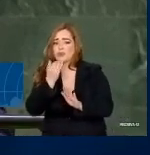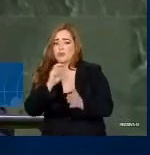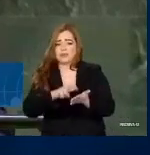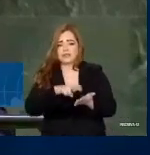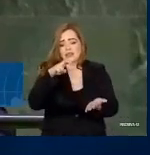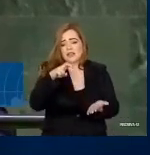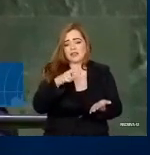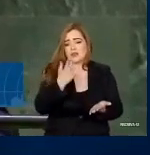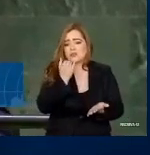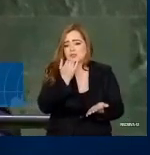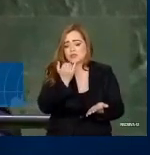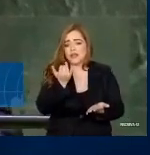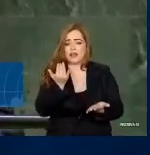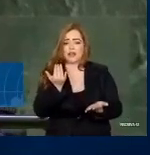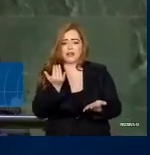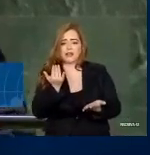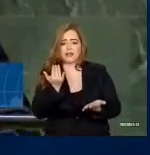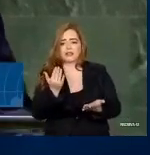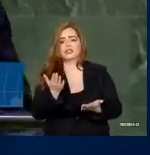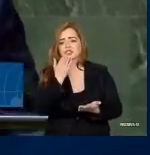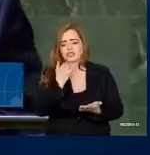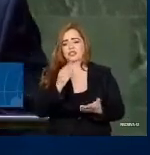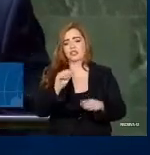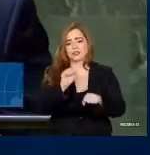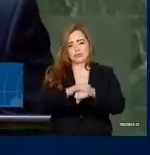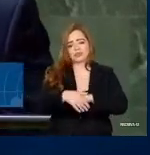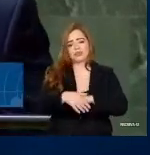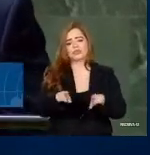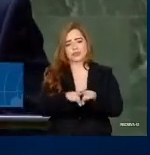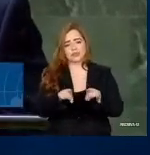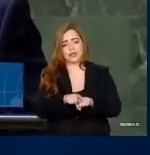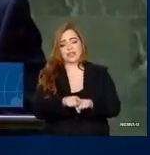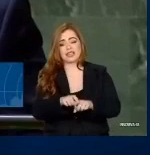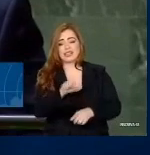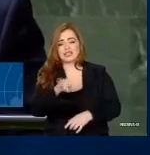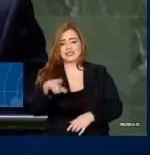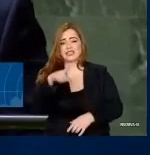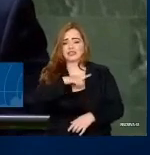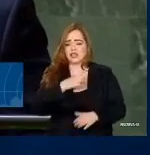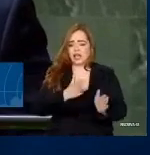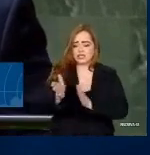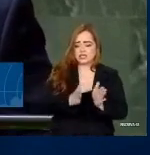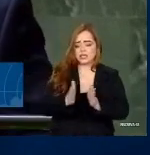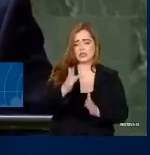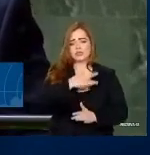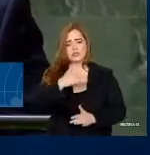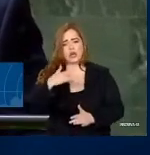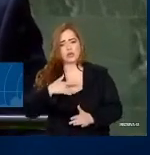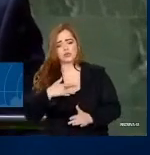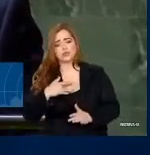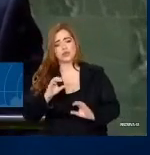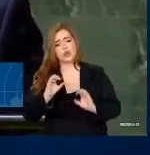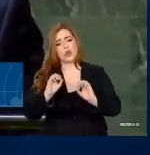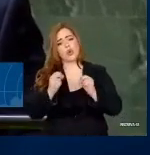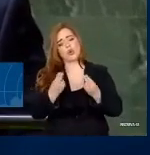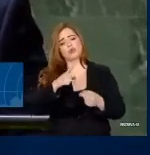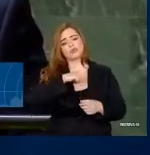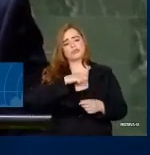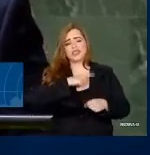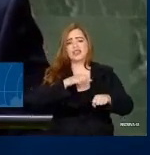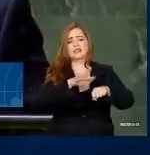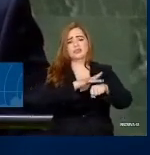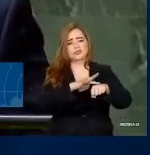coisa de país com país, como ele foi fazer lá na questão da relação de trabalho,